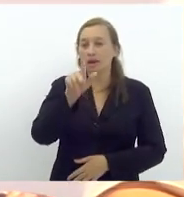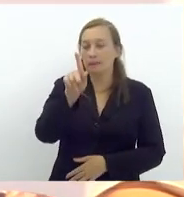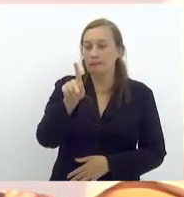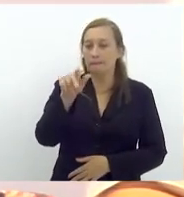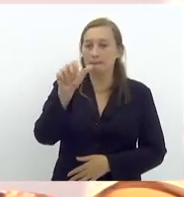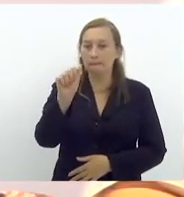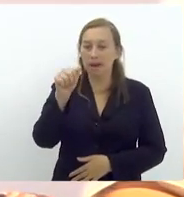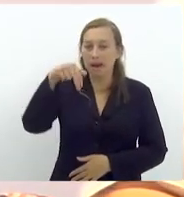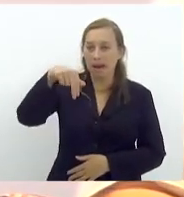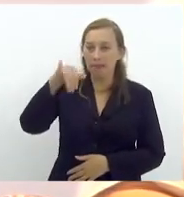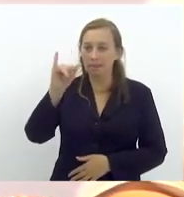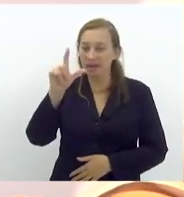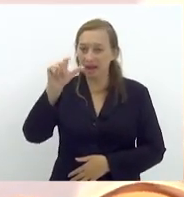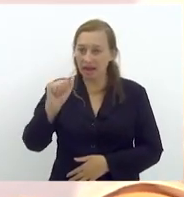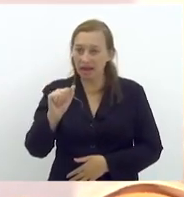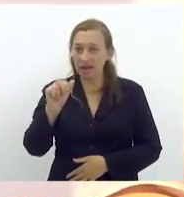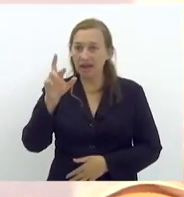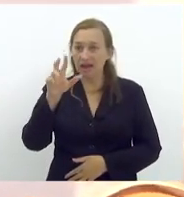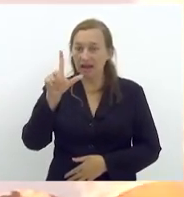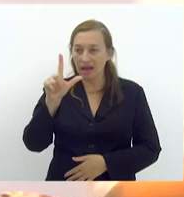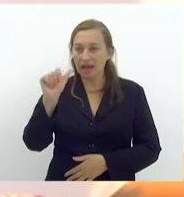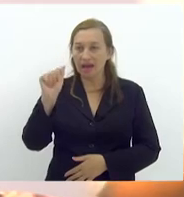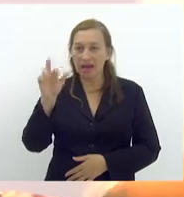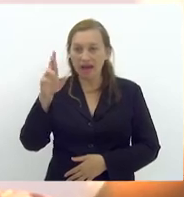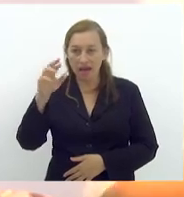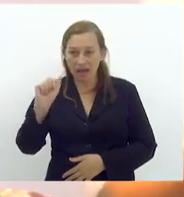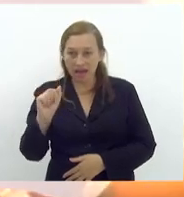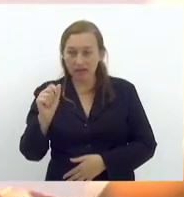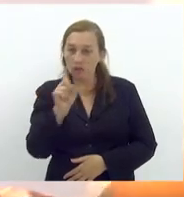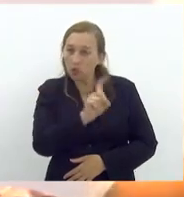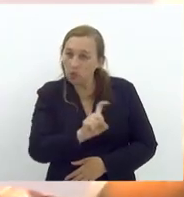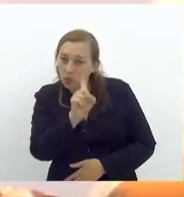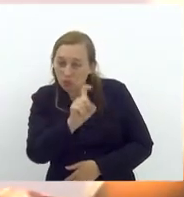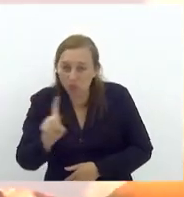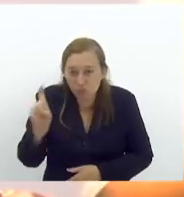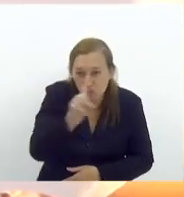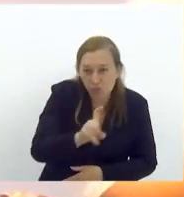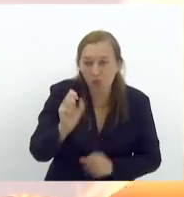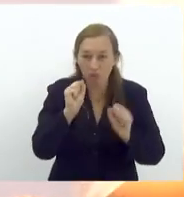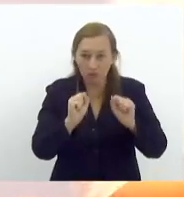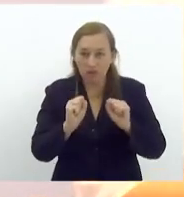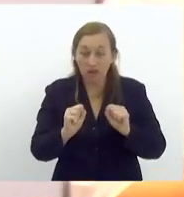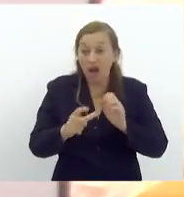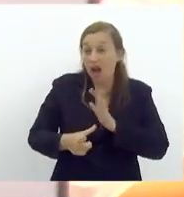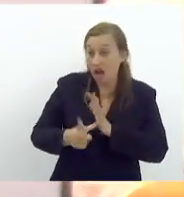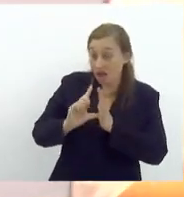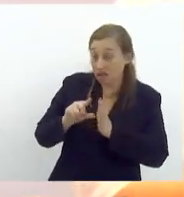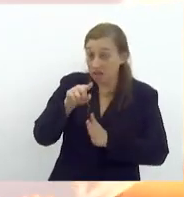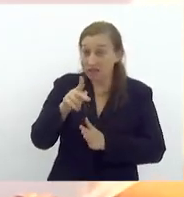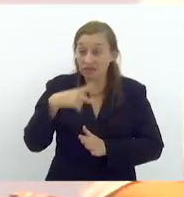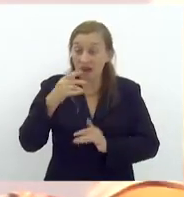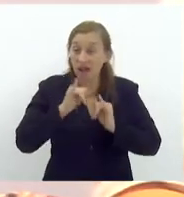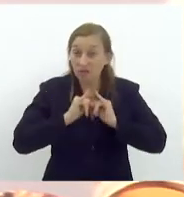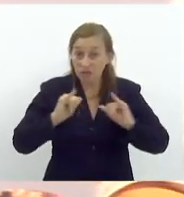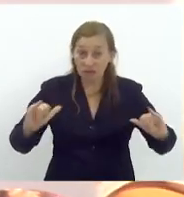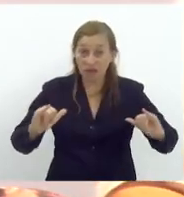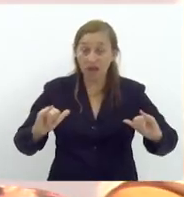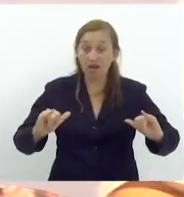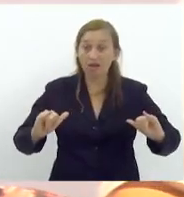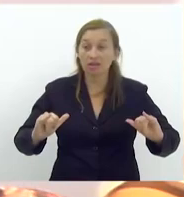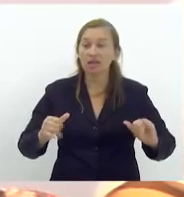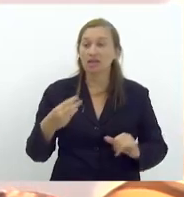Lara do grafite pode ser Pamela só antes de você falar anunciar aqui mais